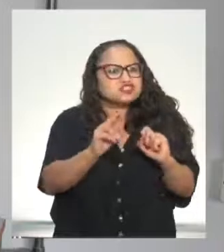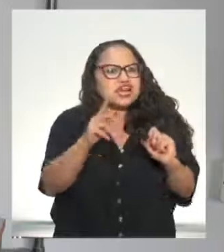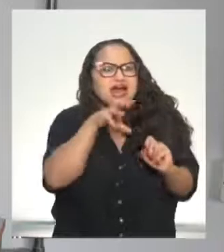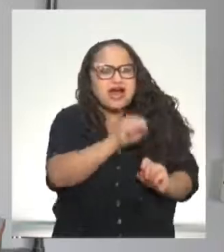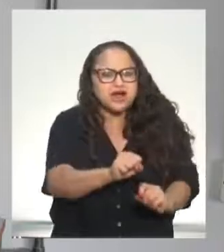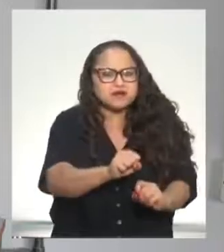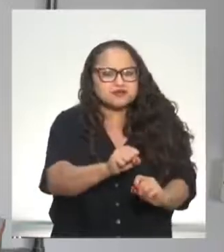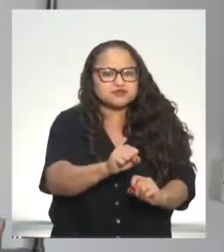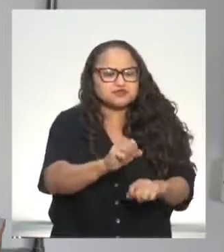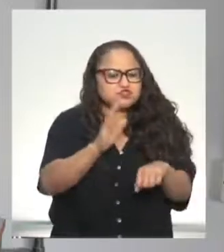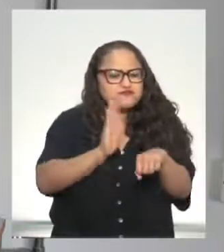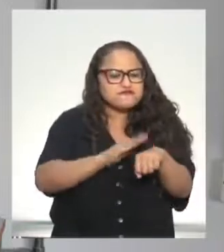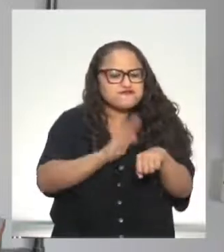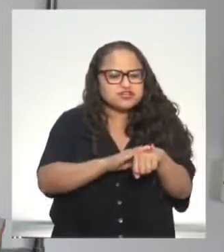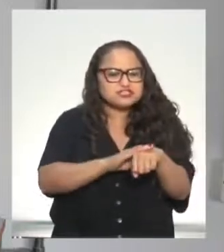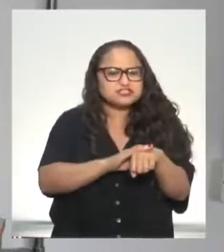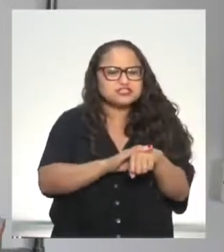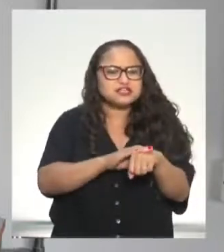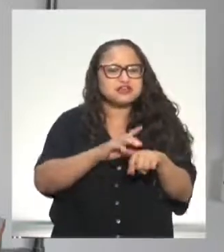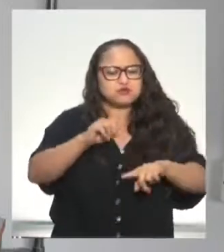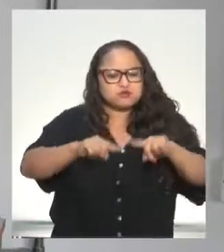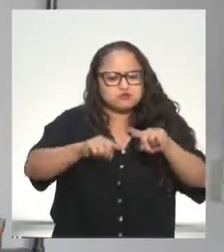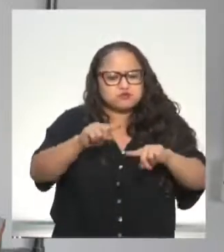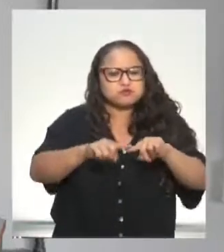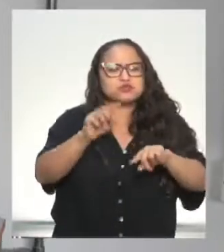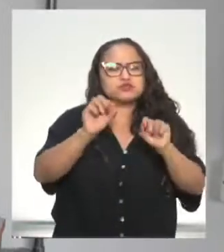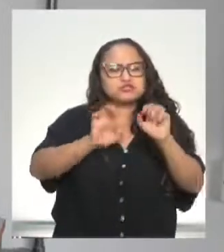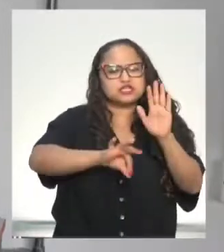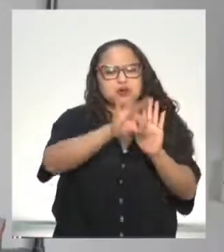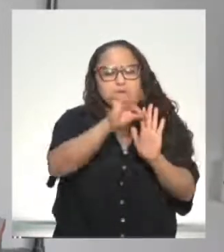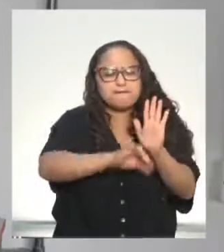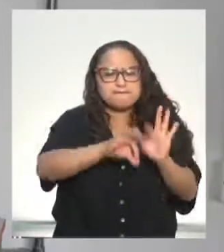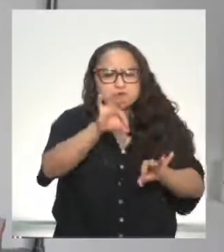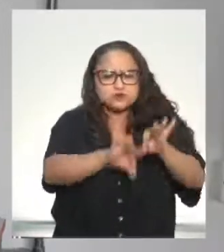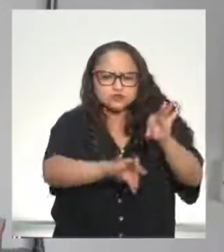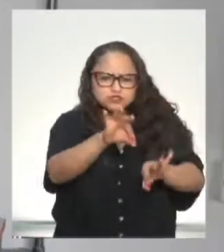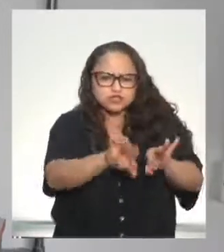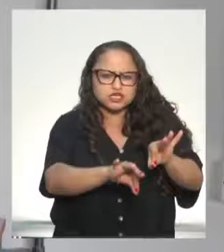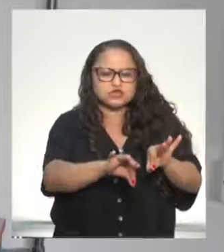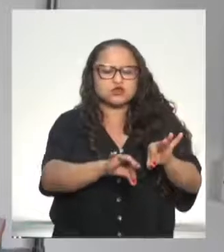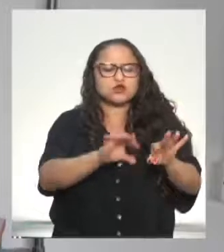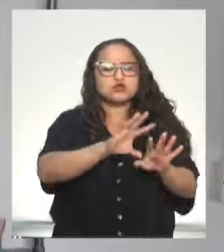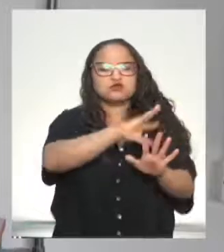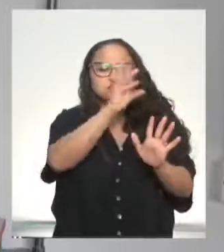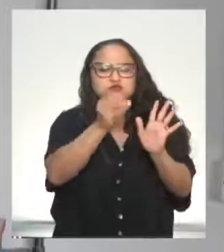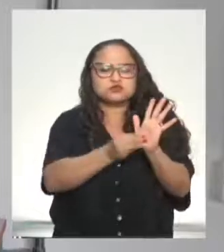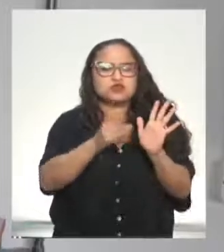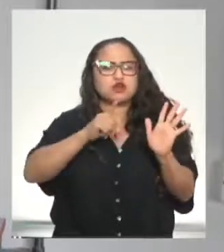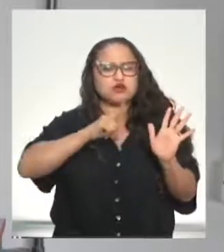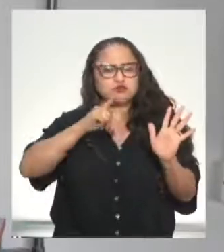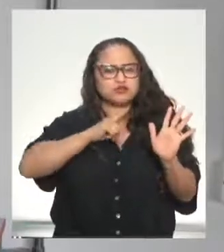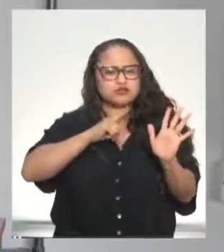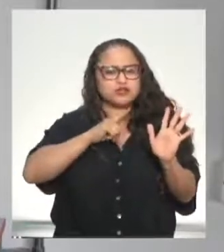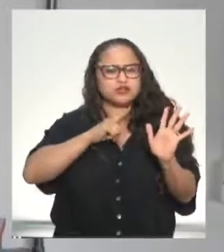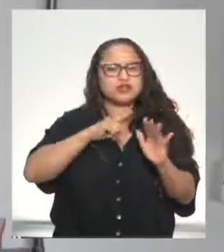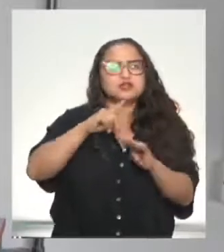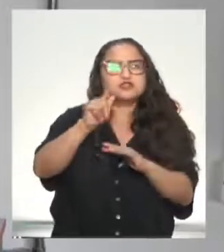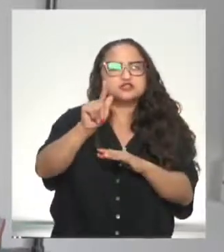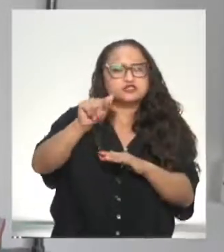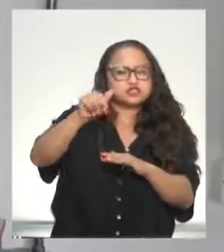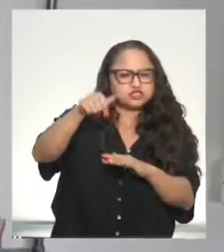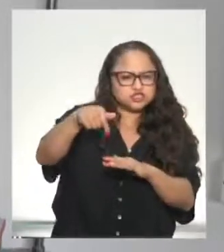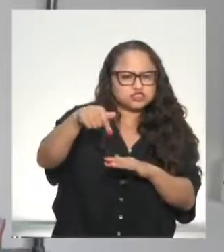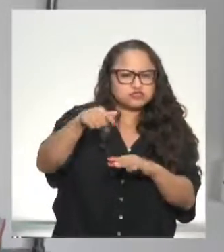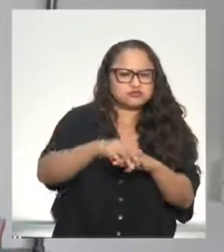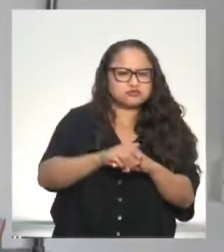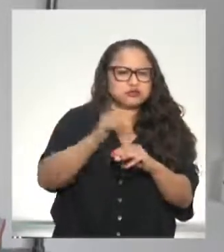eles colocarem um projetinho, né, esse arquivo que vai para a impressora 3D, no geral é o arquivo do tipo G, né?